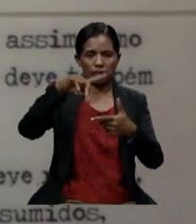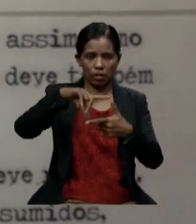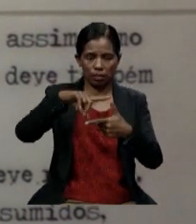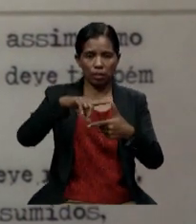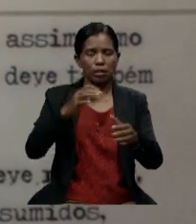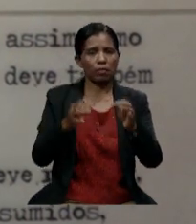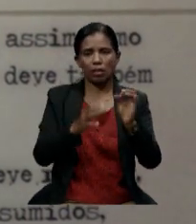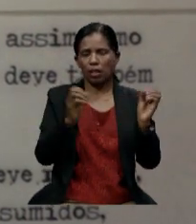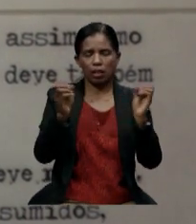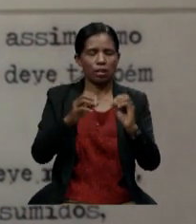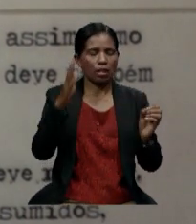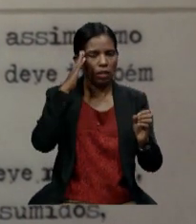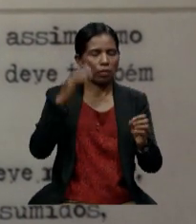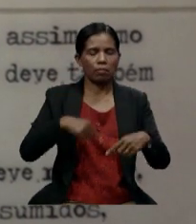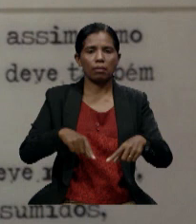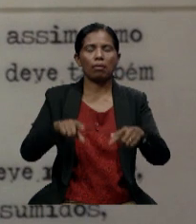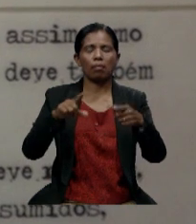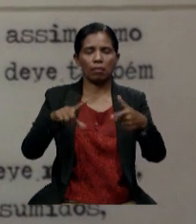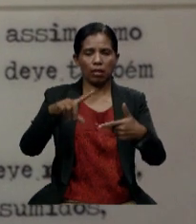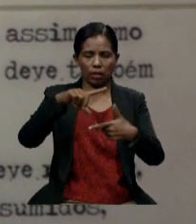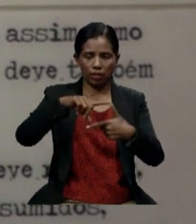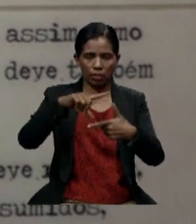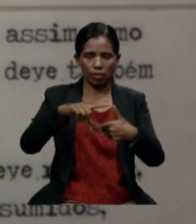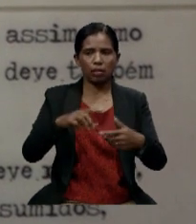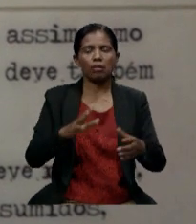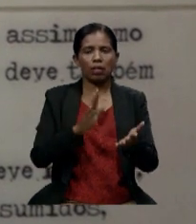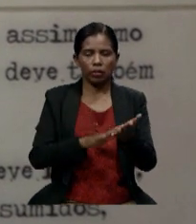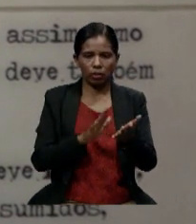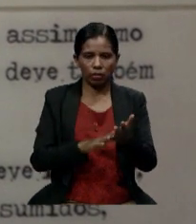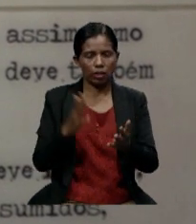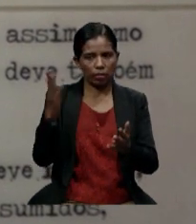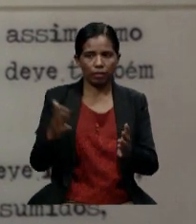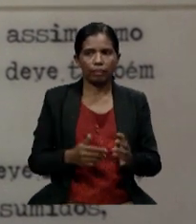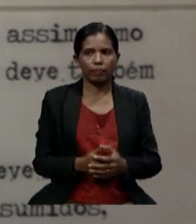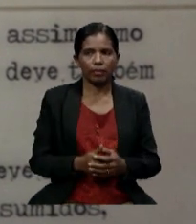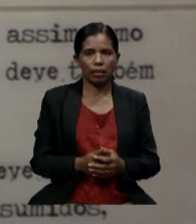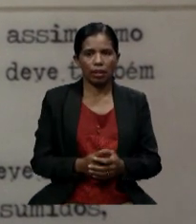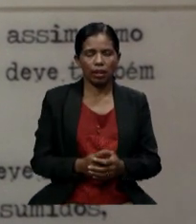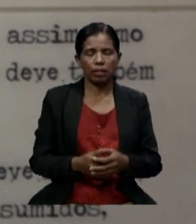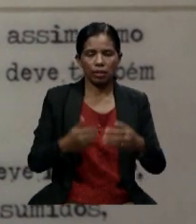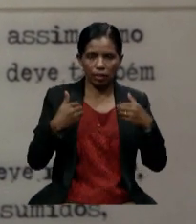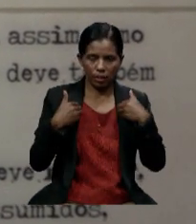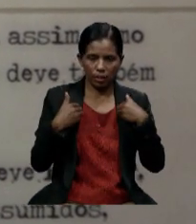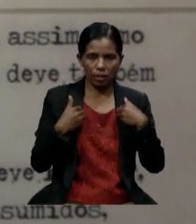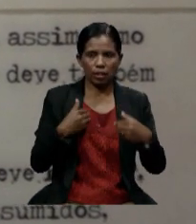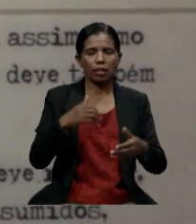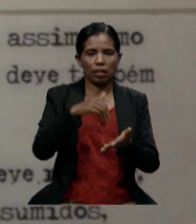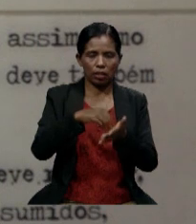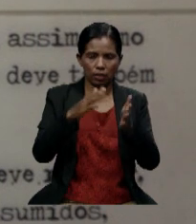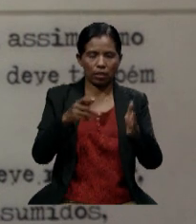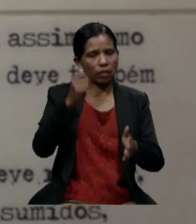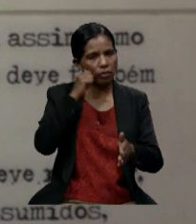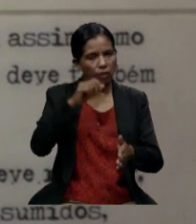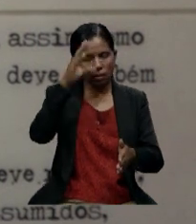ausência para trata condução mas que operações que passa revista para a escola nem maca deteta tanto estudante feito que